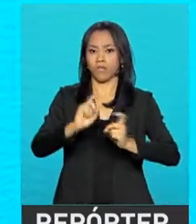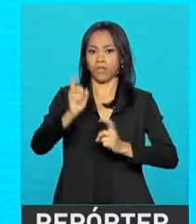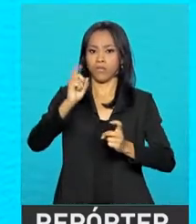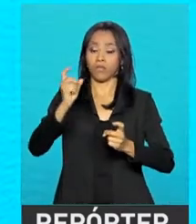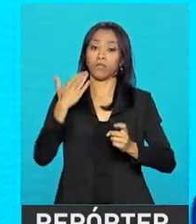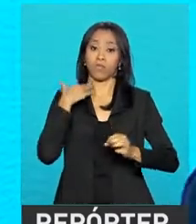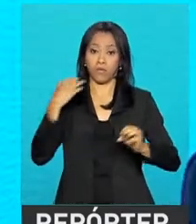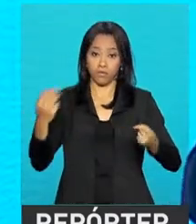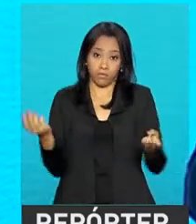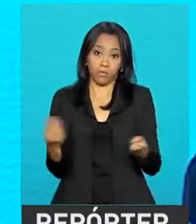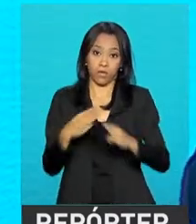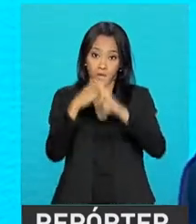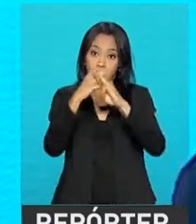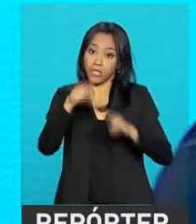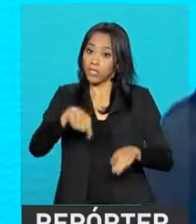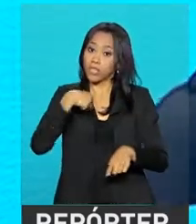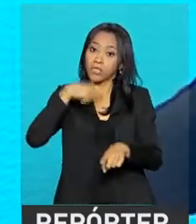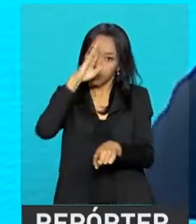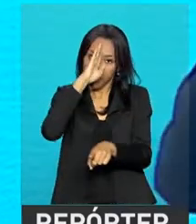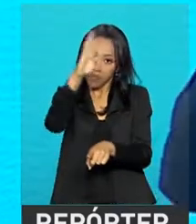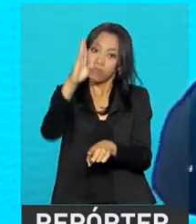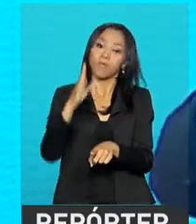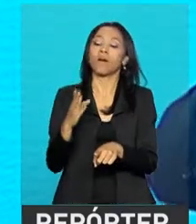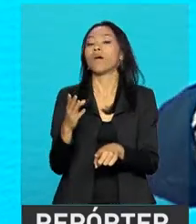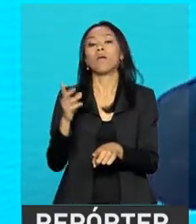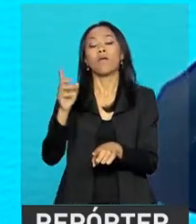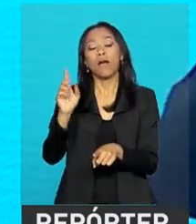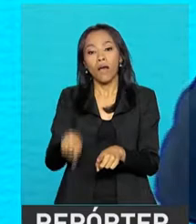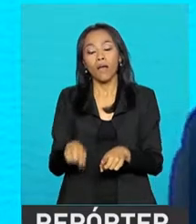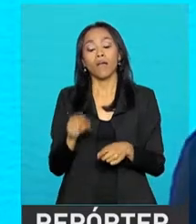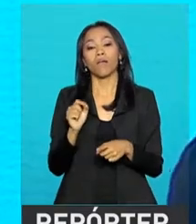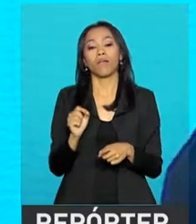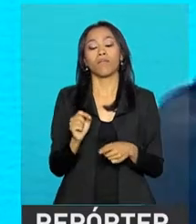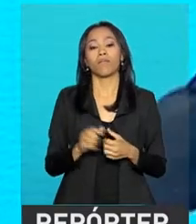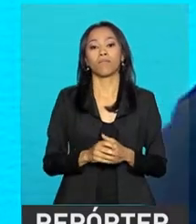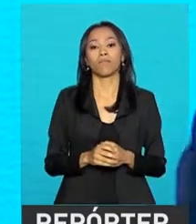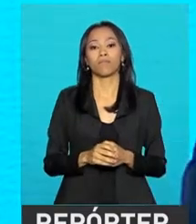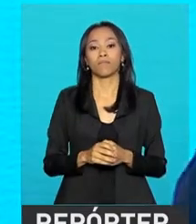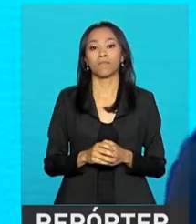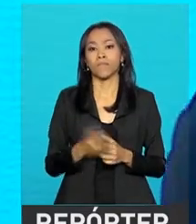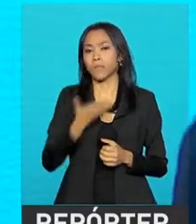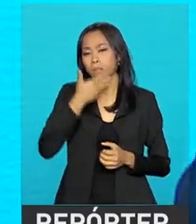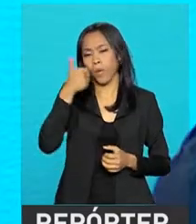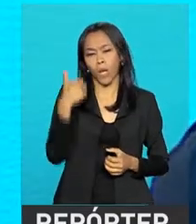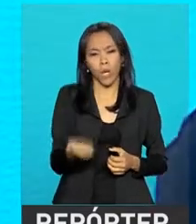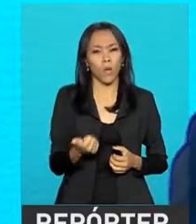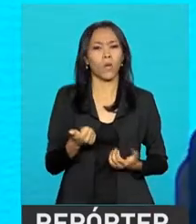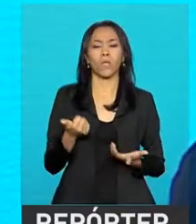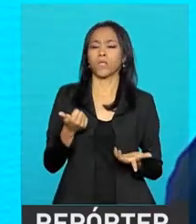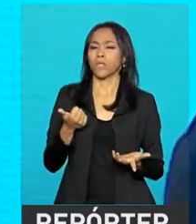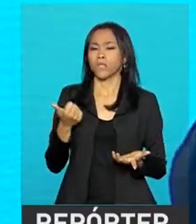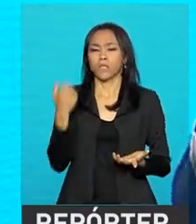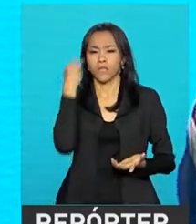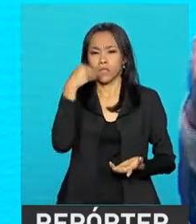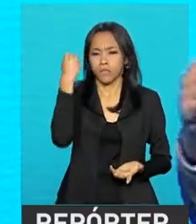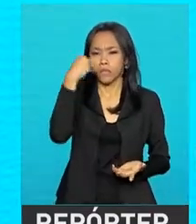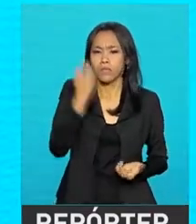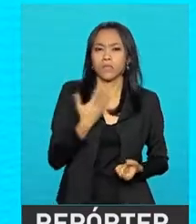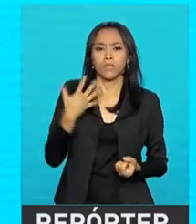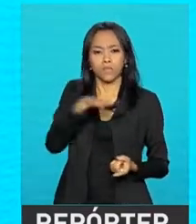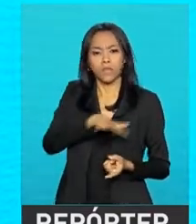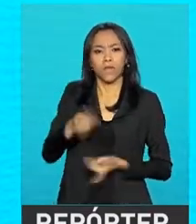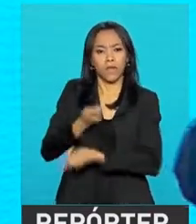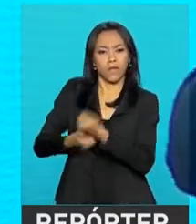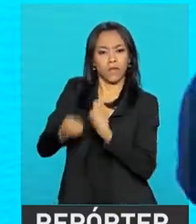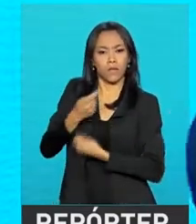fundamental um avanço extraordinário de novo em linha com as melhores práticas do mercado financeiro